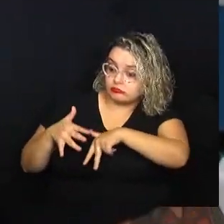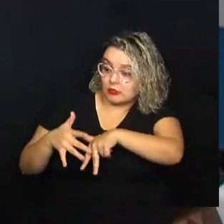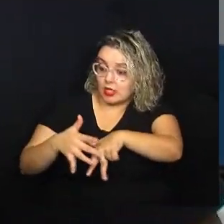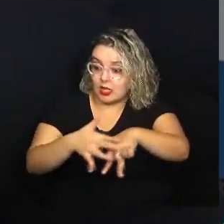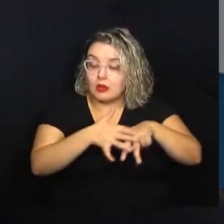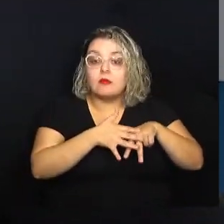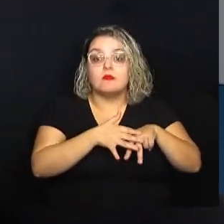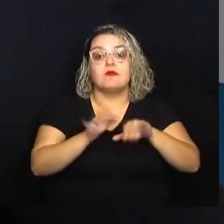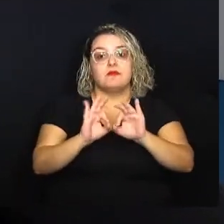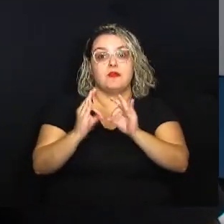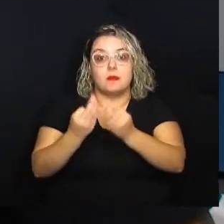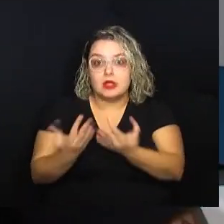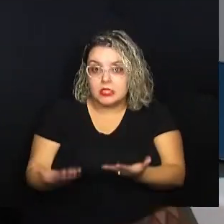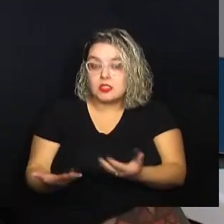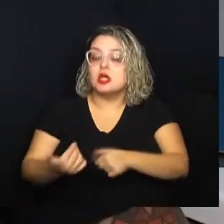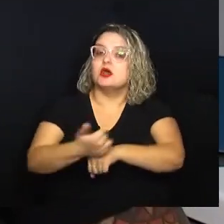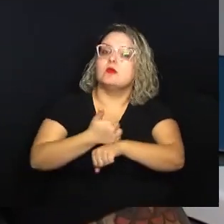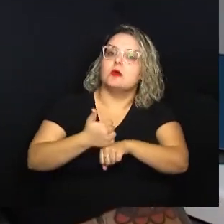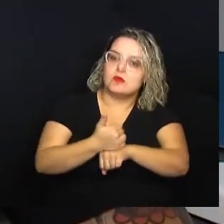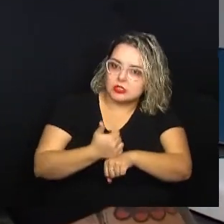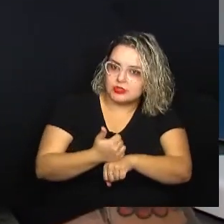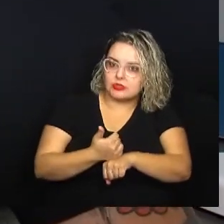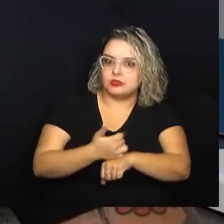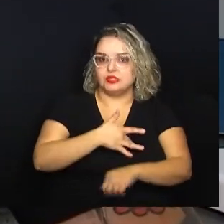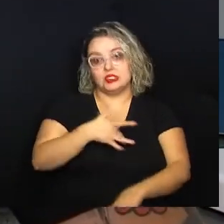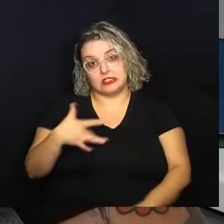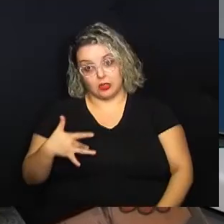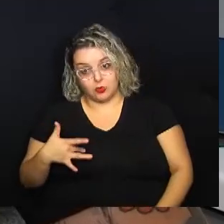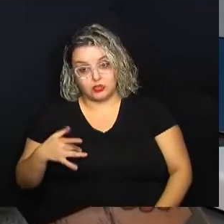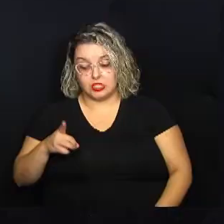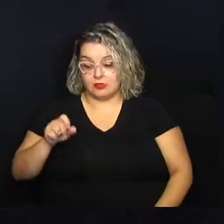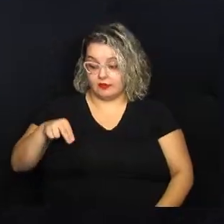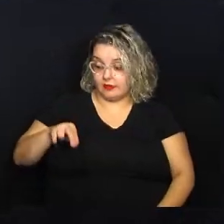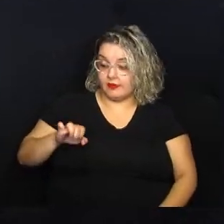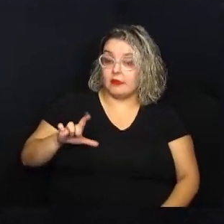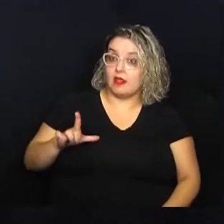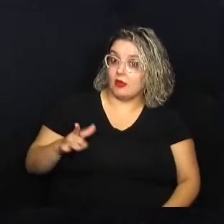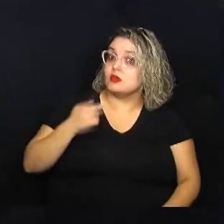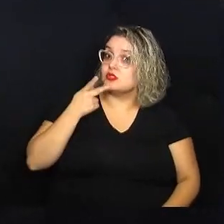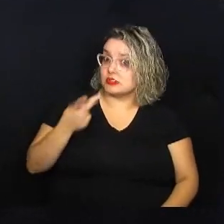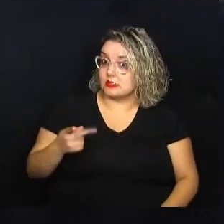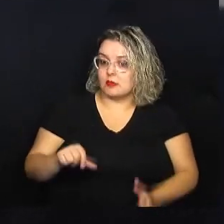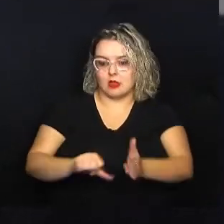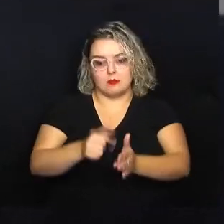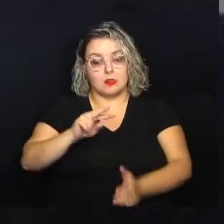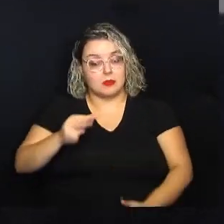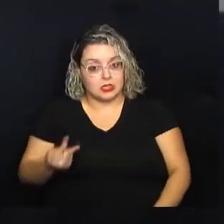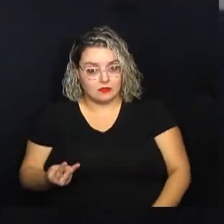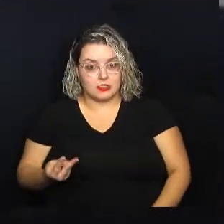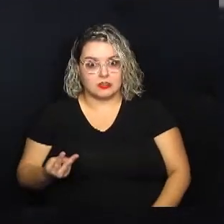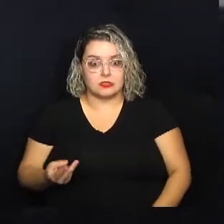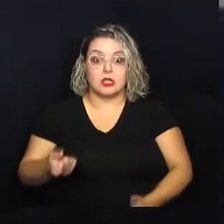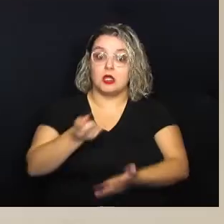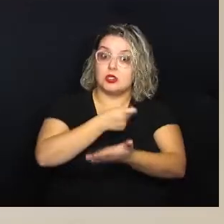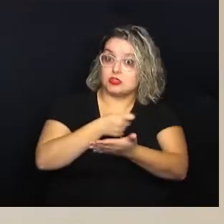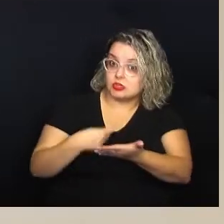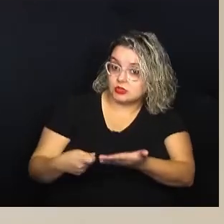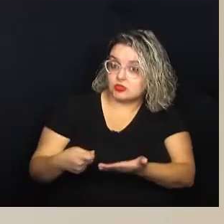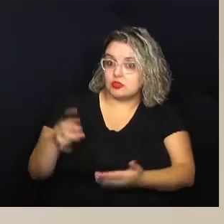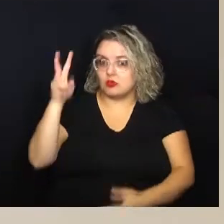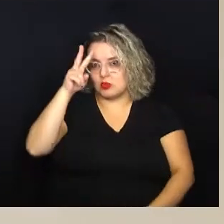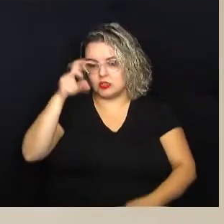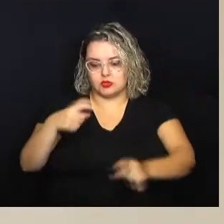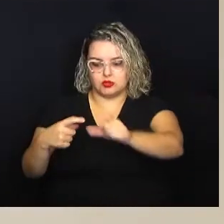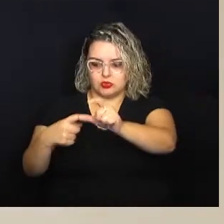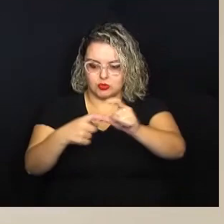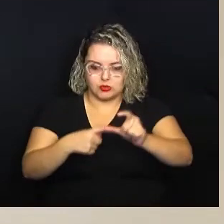contato com os pacientes, familiares e profissionais de saúde. Daniel ainda disse que pela primeira vez escreveu